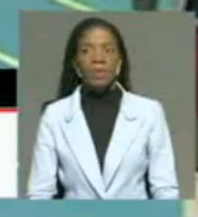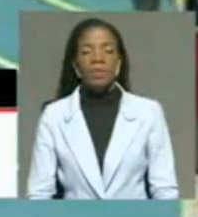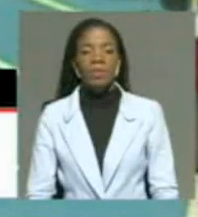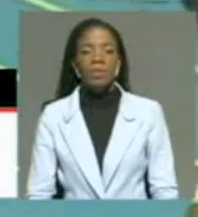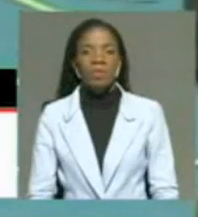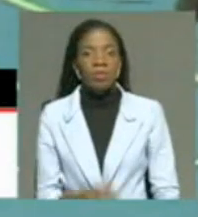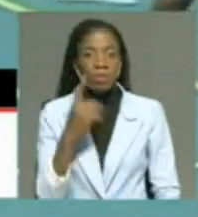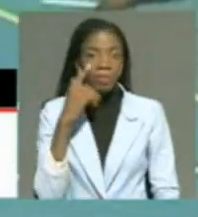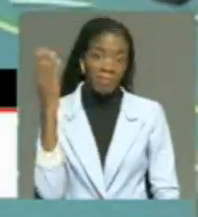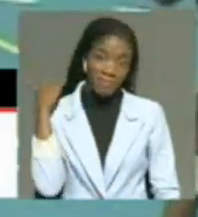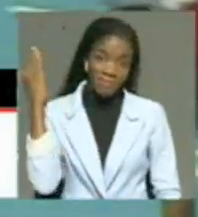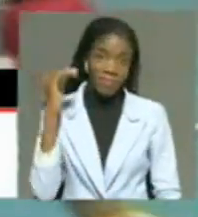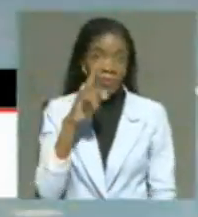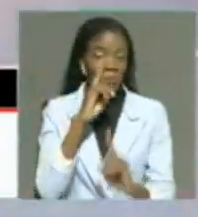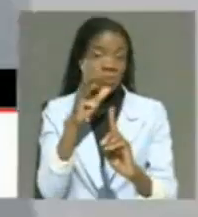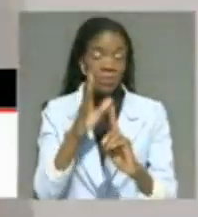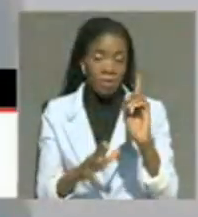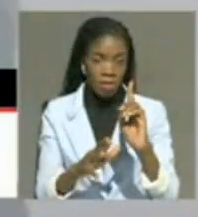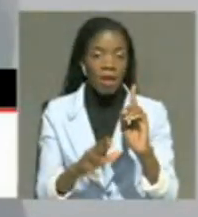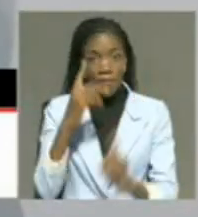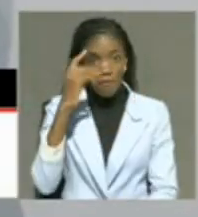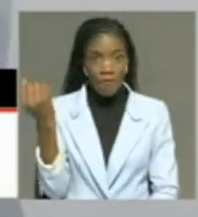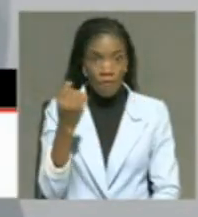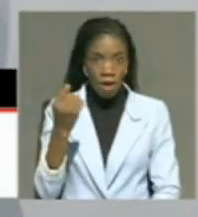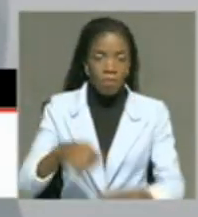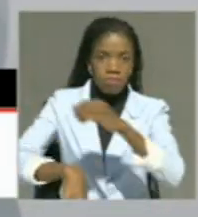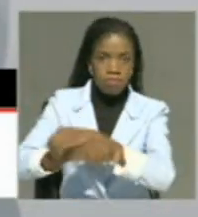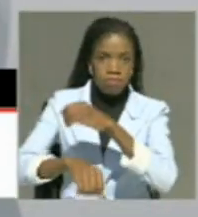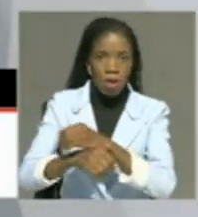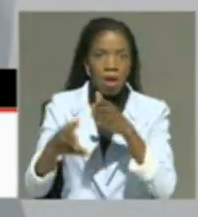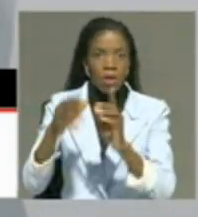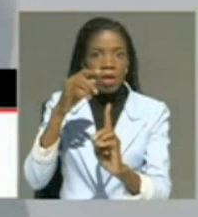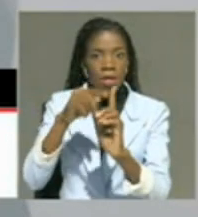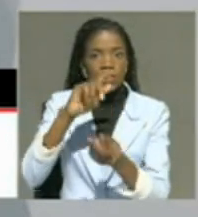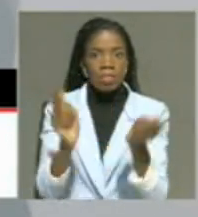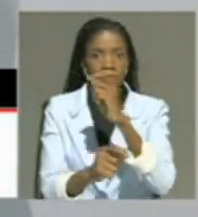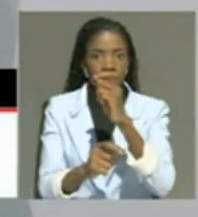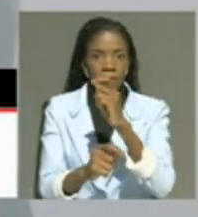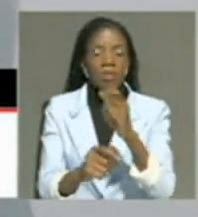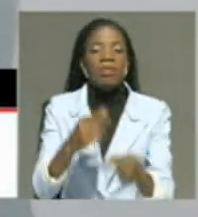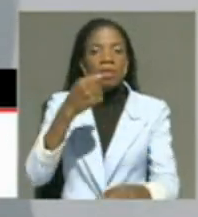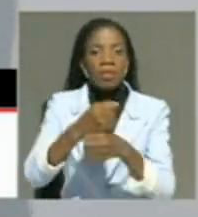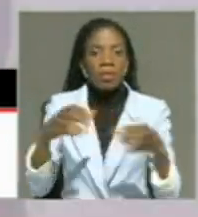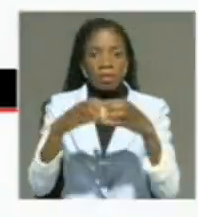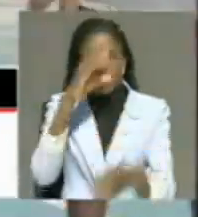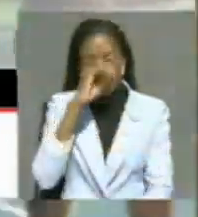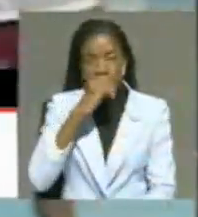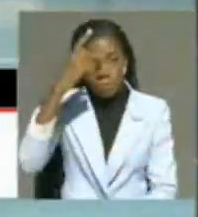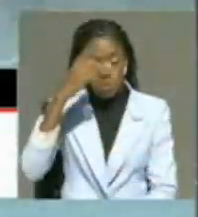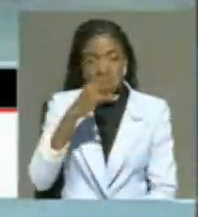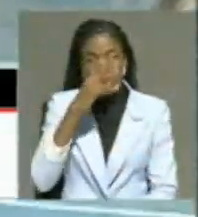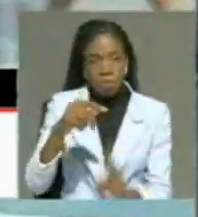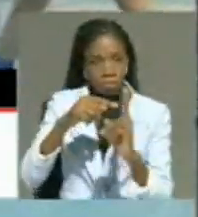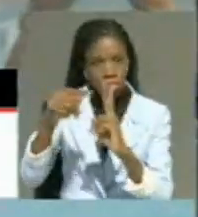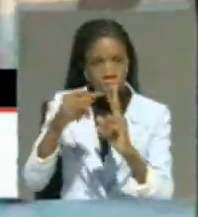Foi assim nas quadras desportivas e agora na política. Palmira Barbosa e Ana Paula Sacramento sempre